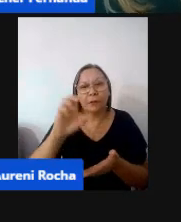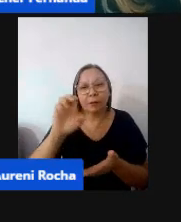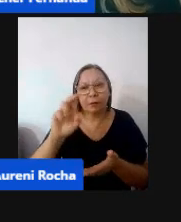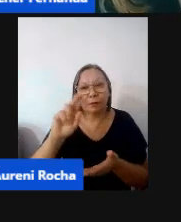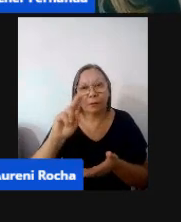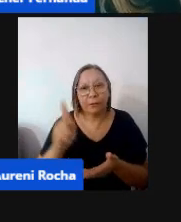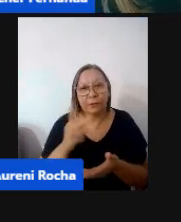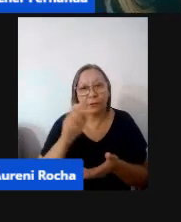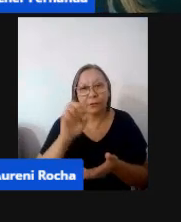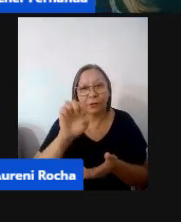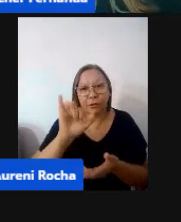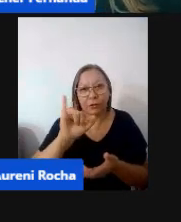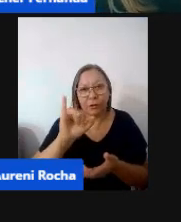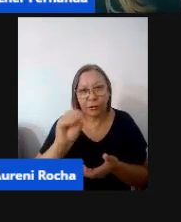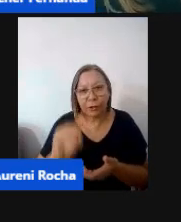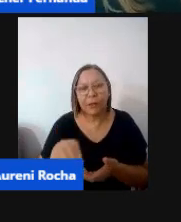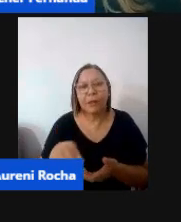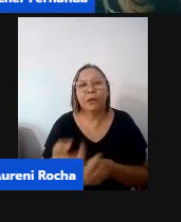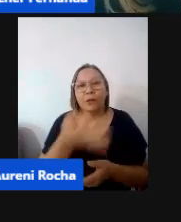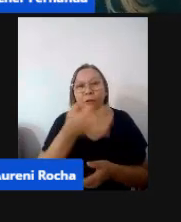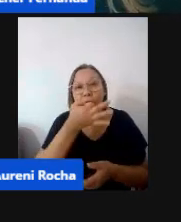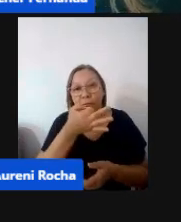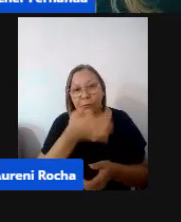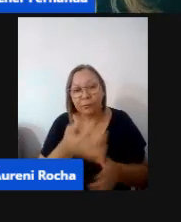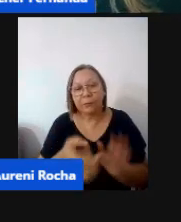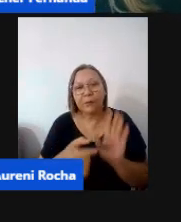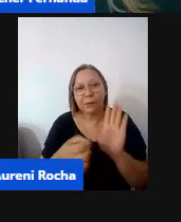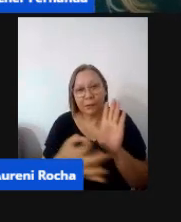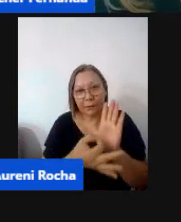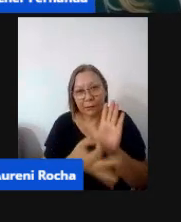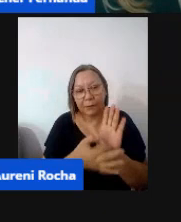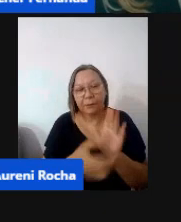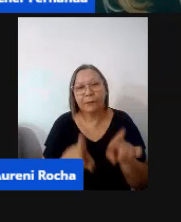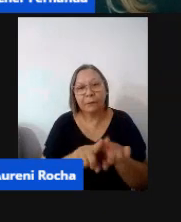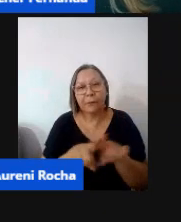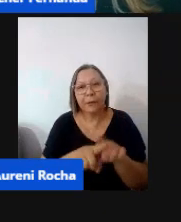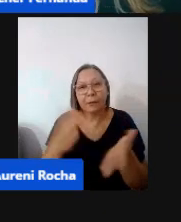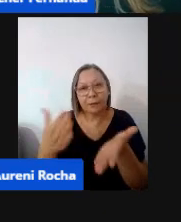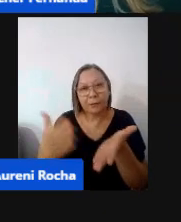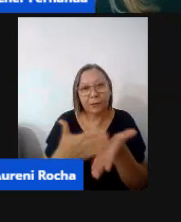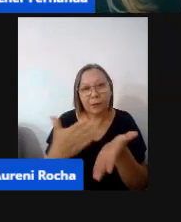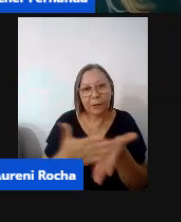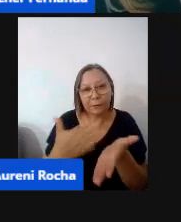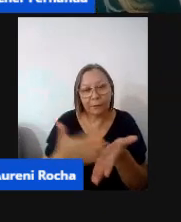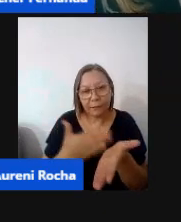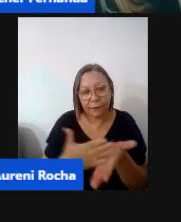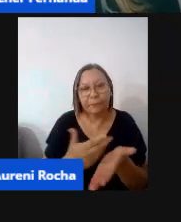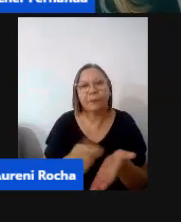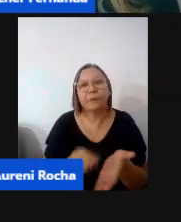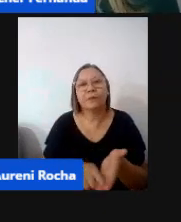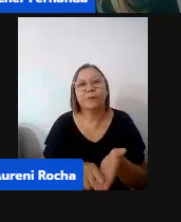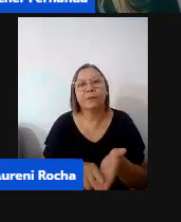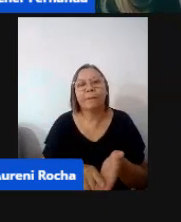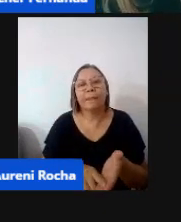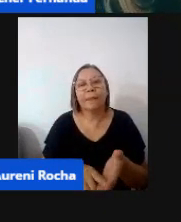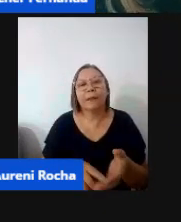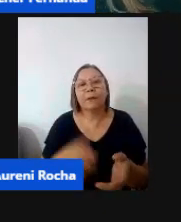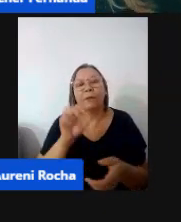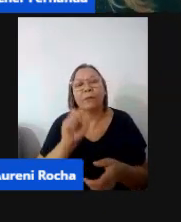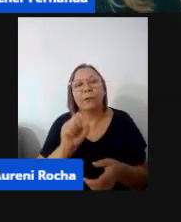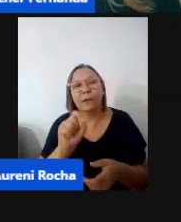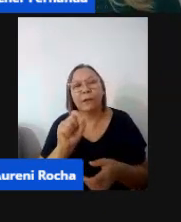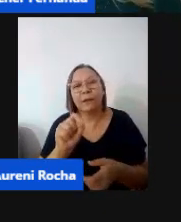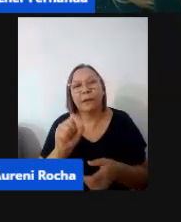de leituras em inglês, de livros, que falam sobre eating disorders, que seriam desordens